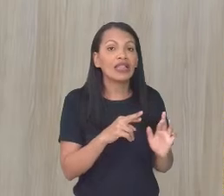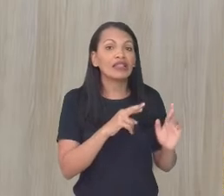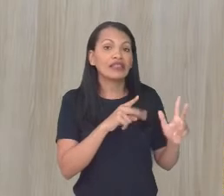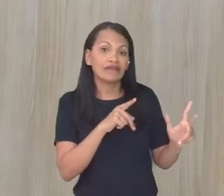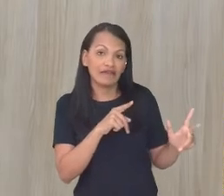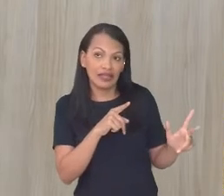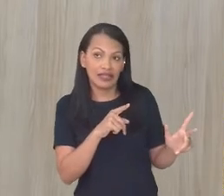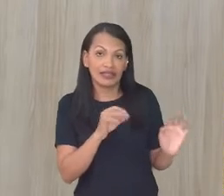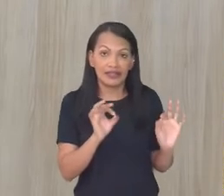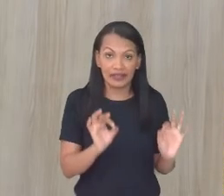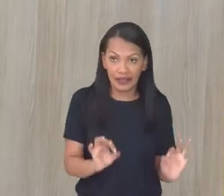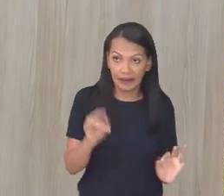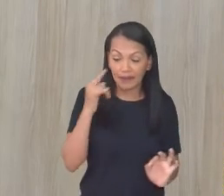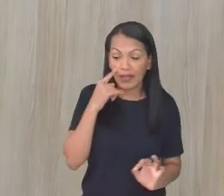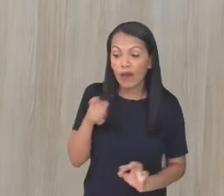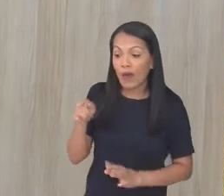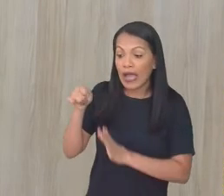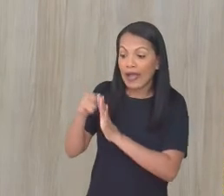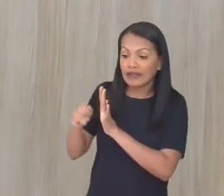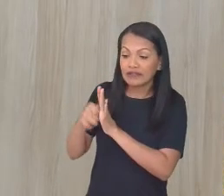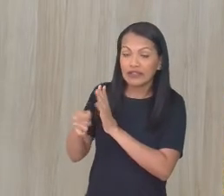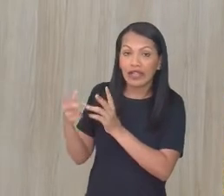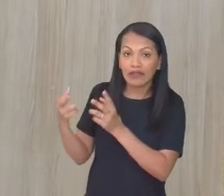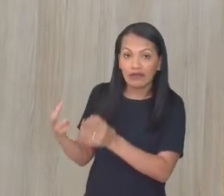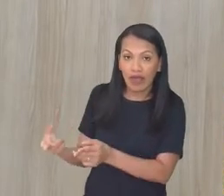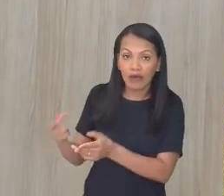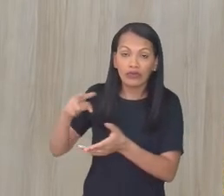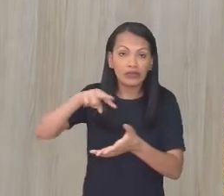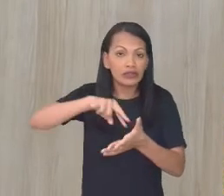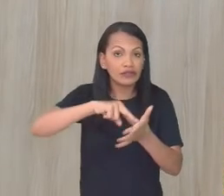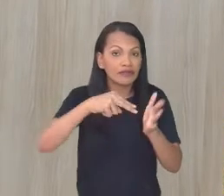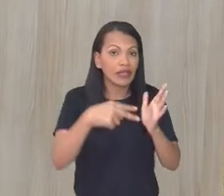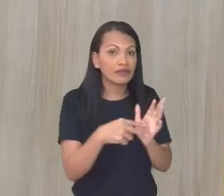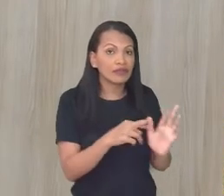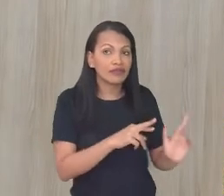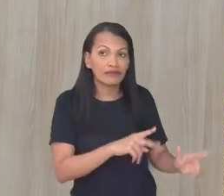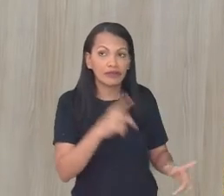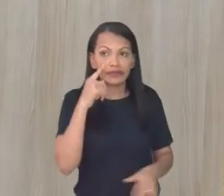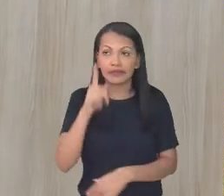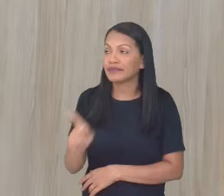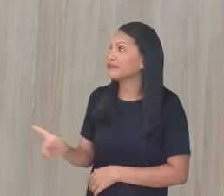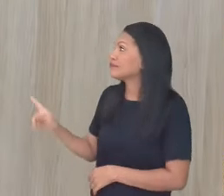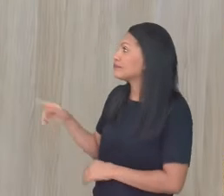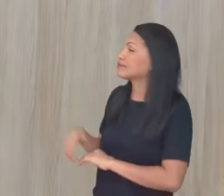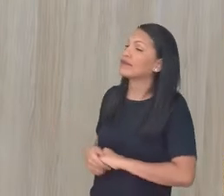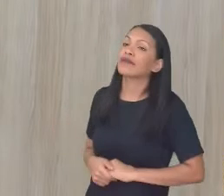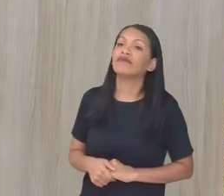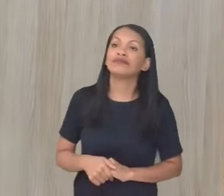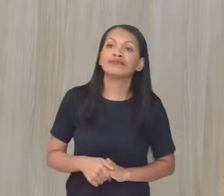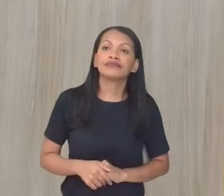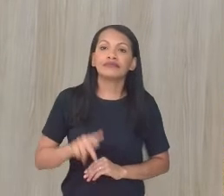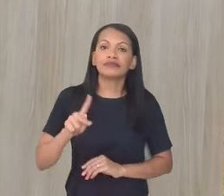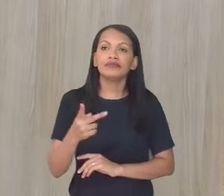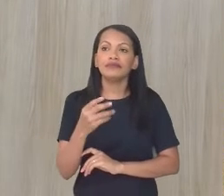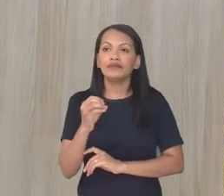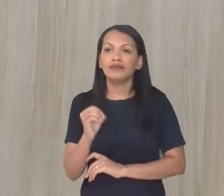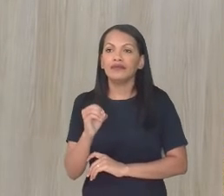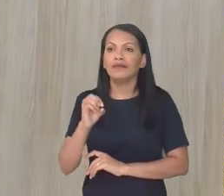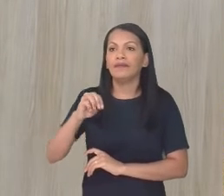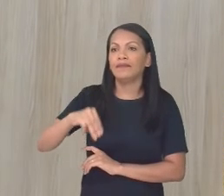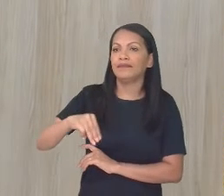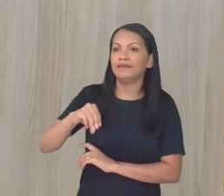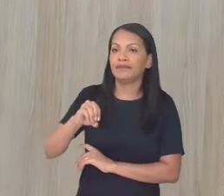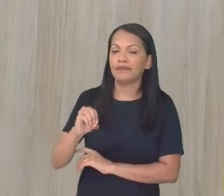é? Então, vamos ver. Nós temos homófonos, não é? Nós temos aqui o significado da palavra